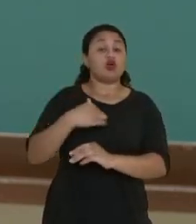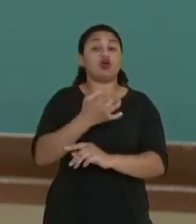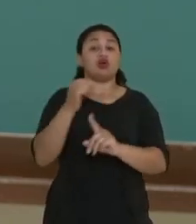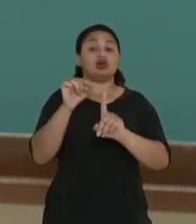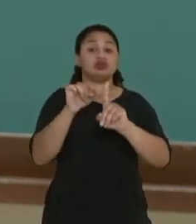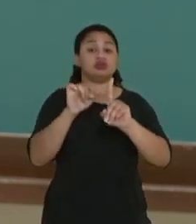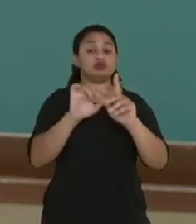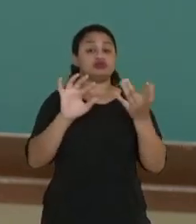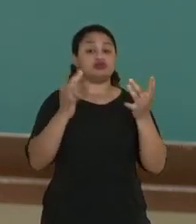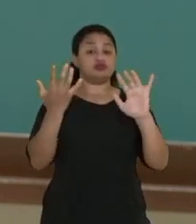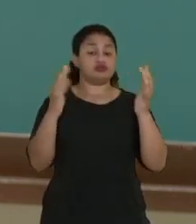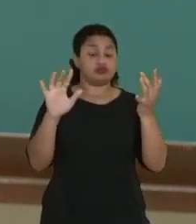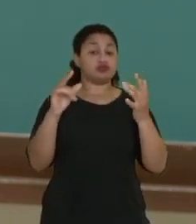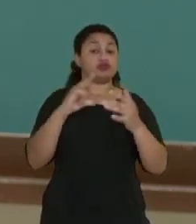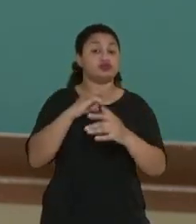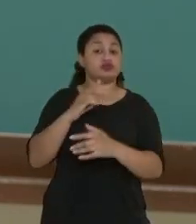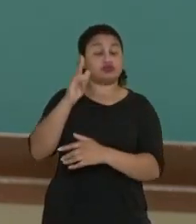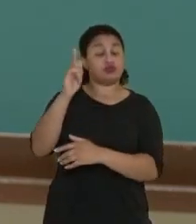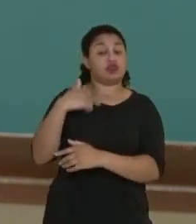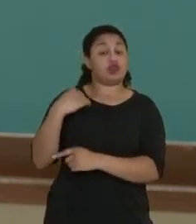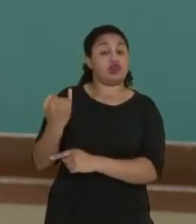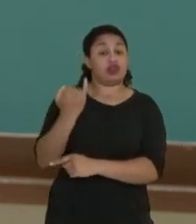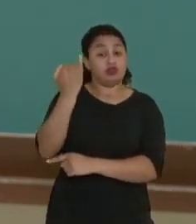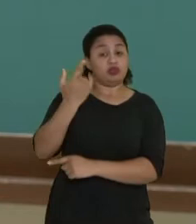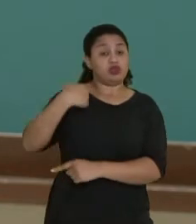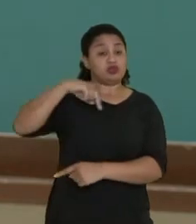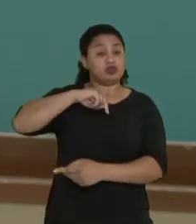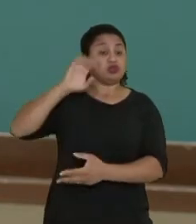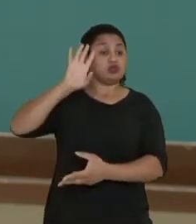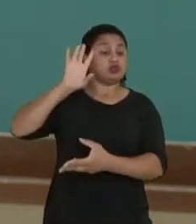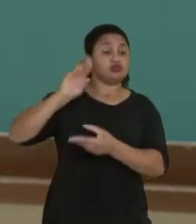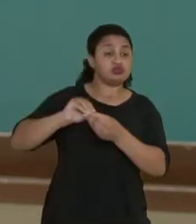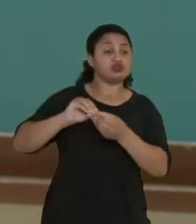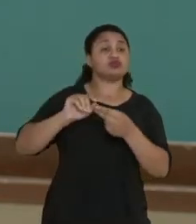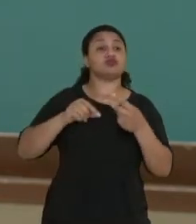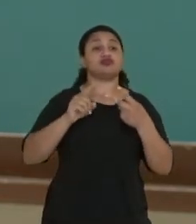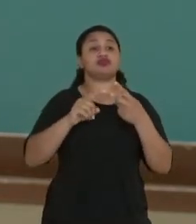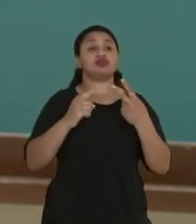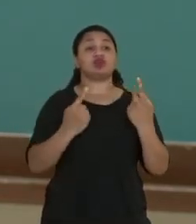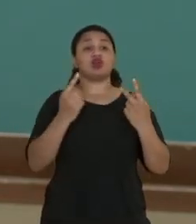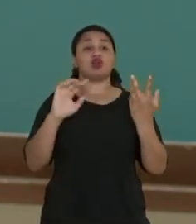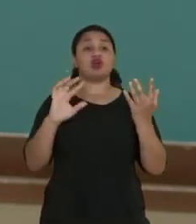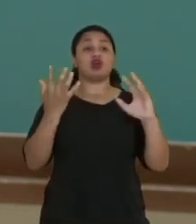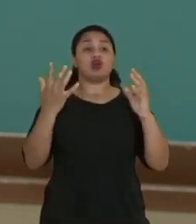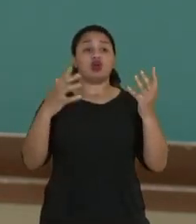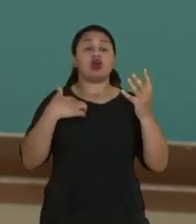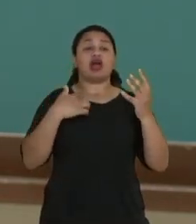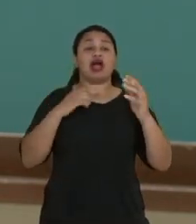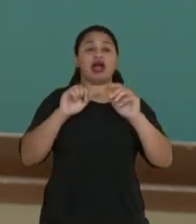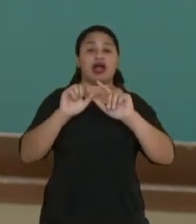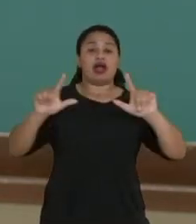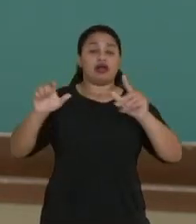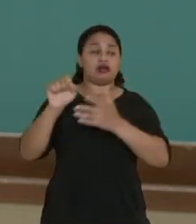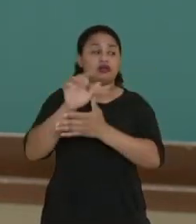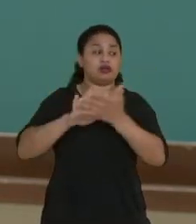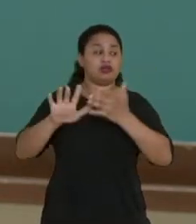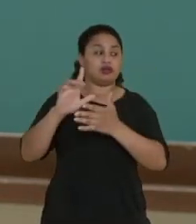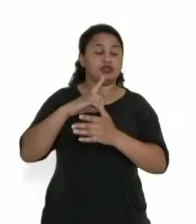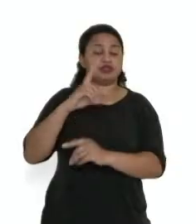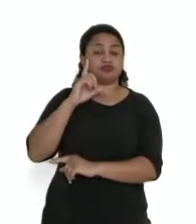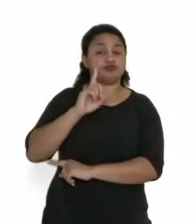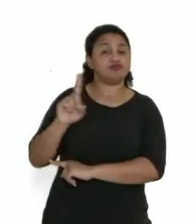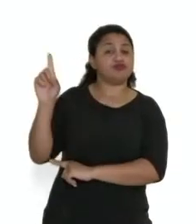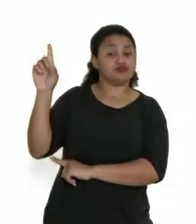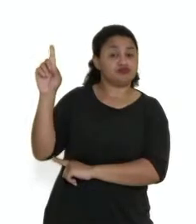Então, é uma característica importante da gente entender. Qual é o clima caracteriza a imagem ao lado? Então, aqui nós temos uma